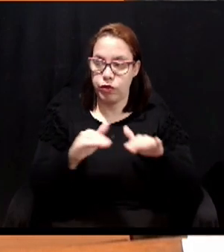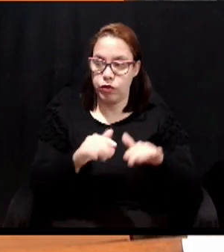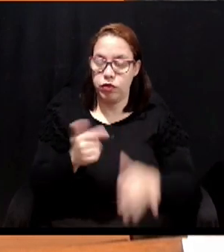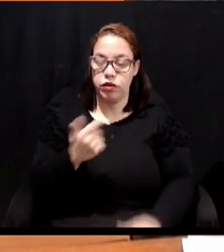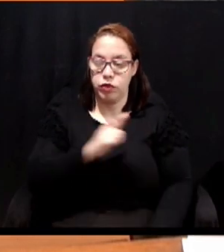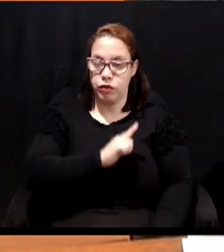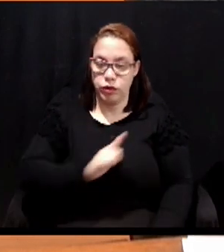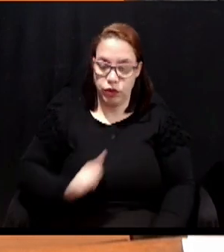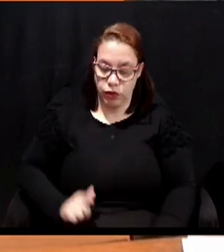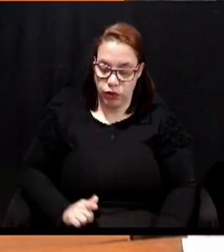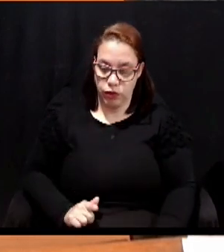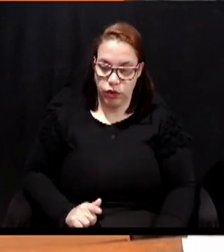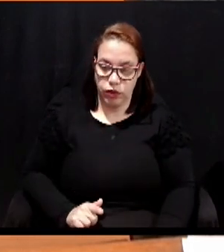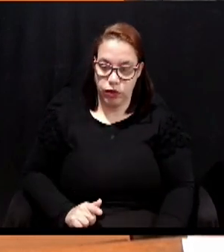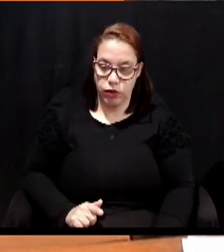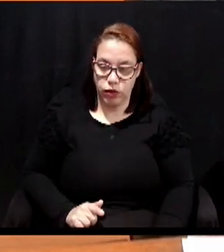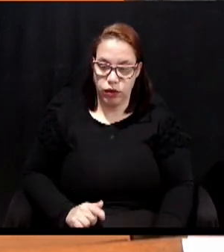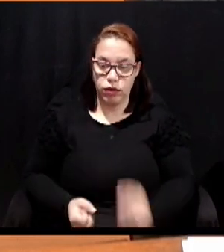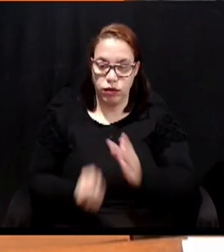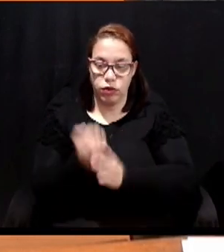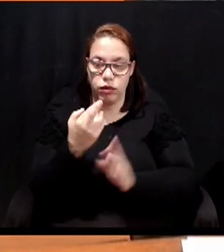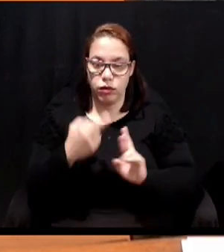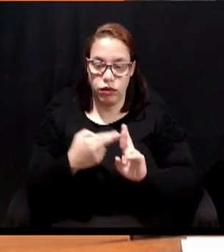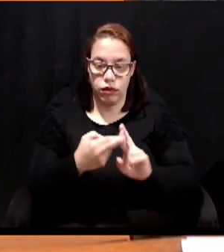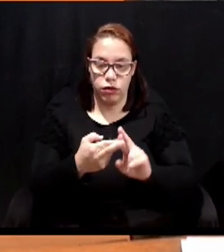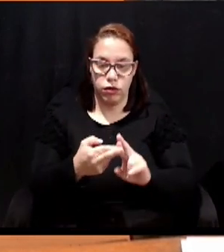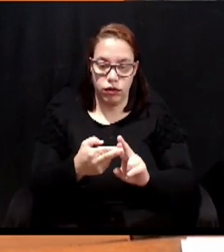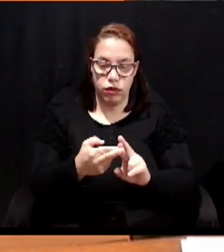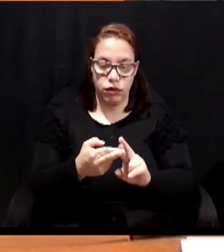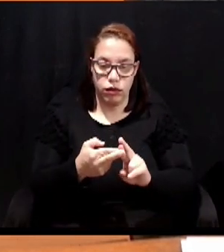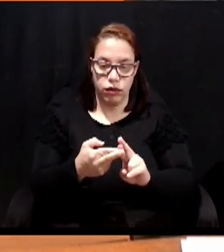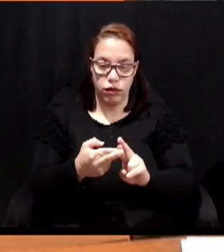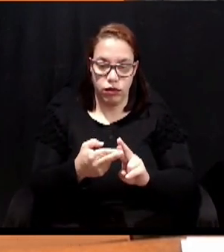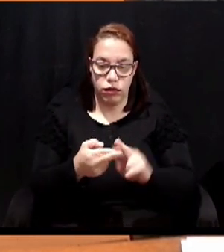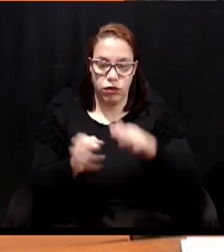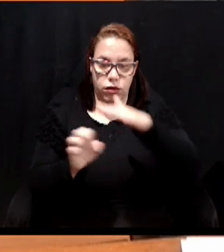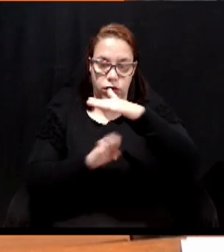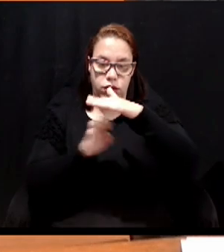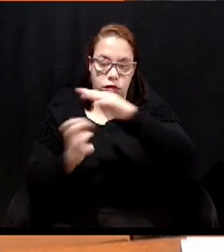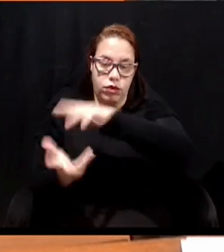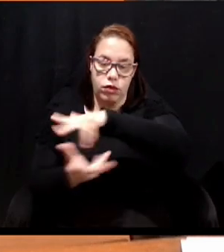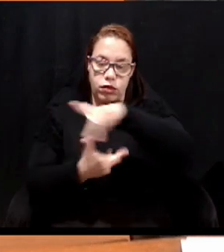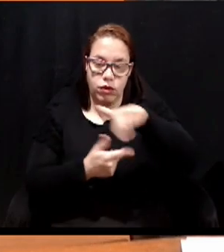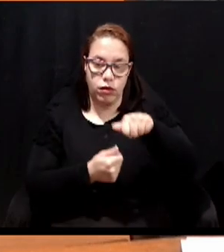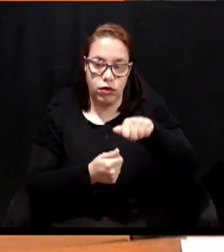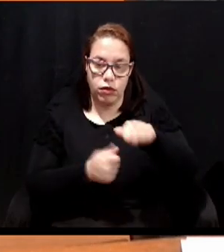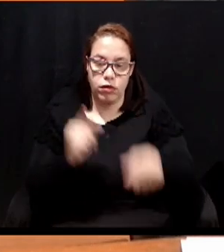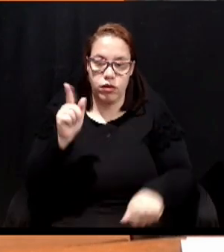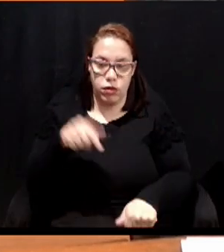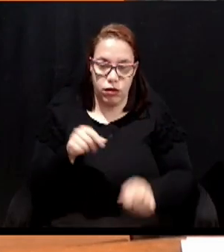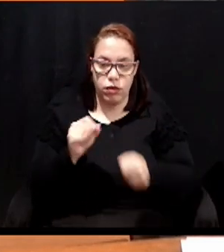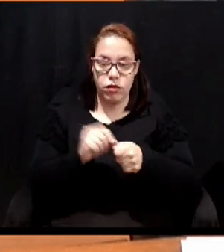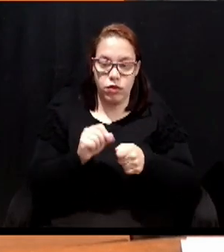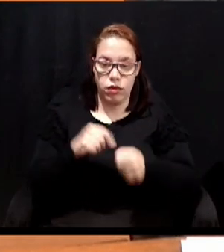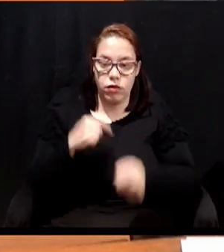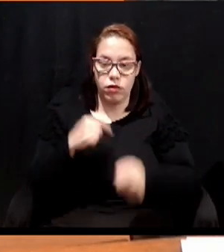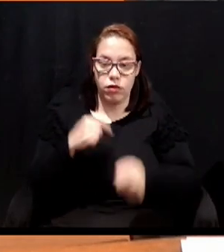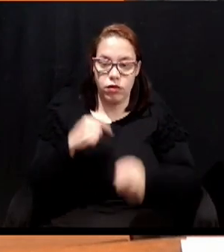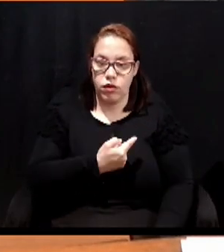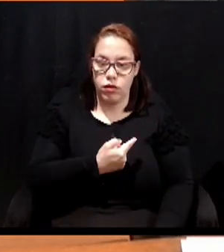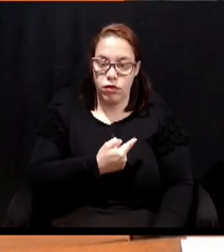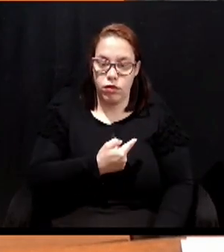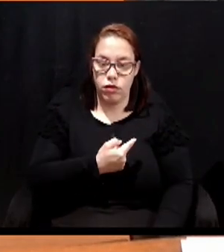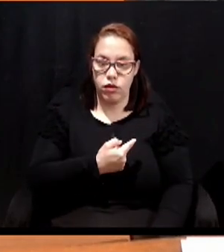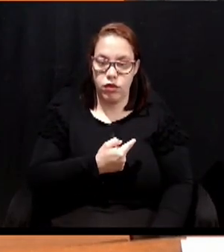internacionais, fundação, representantes diplomáticos, empresas internacionais, é o que faz com que a gente esteja aqui